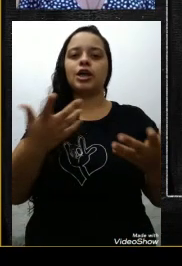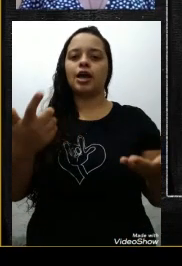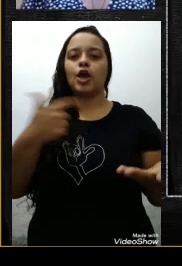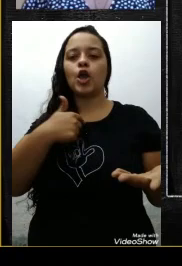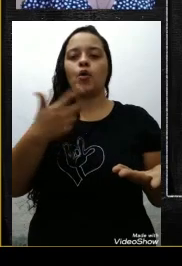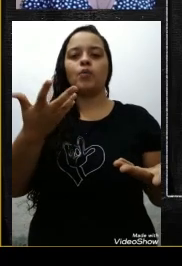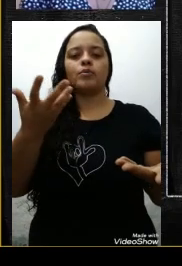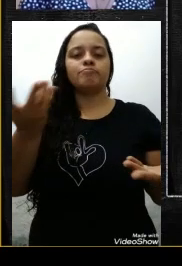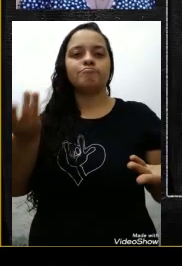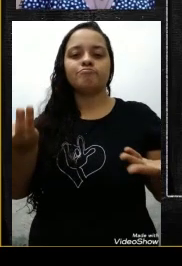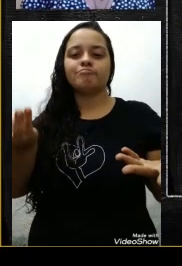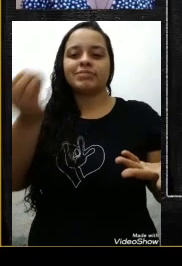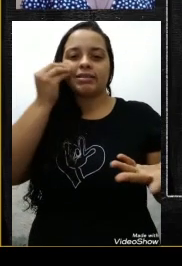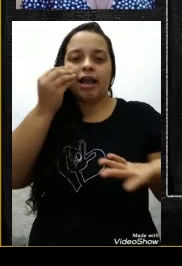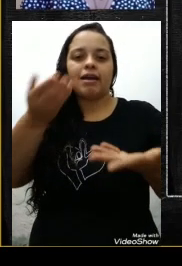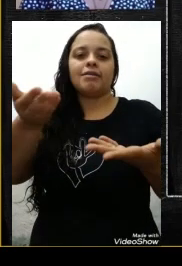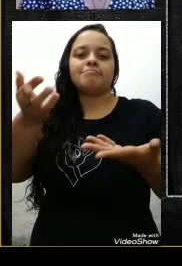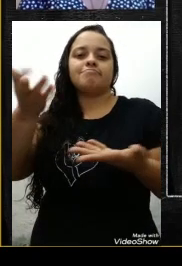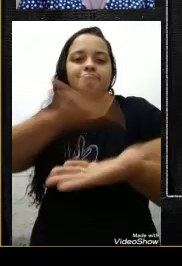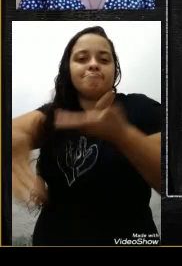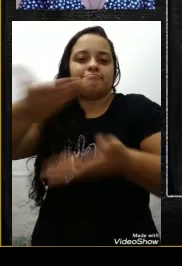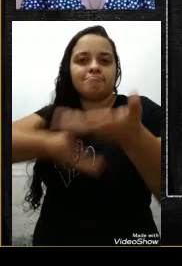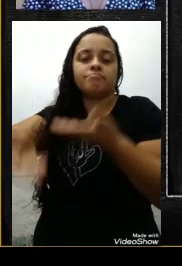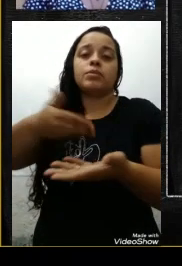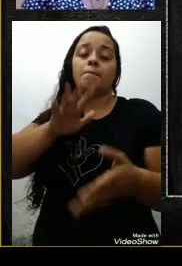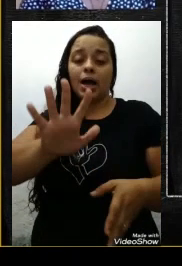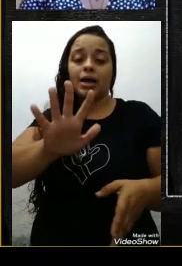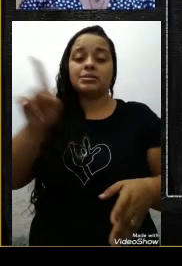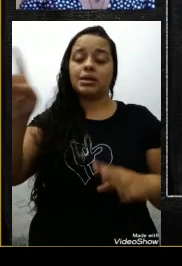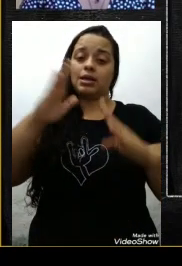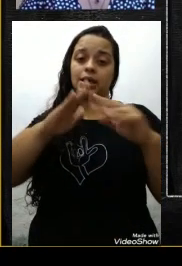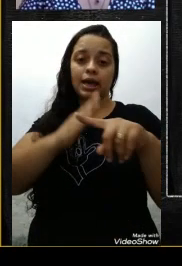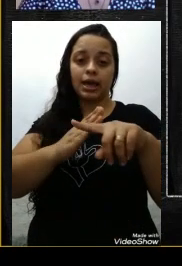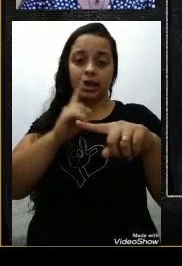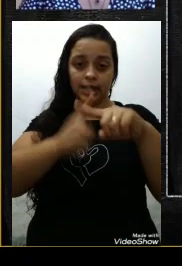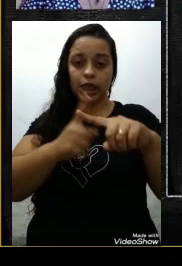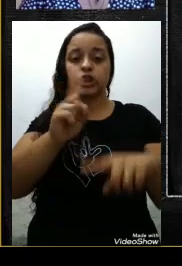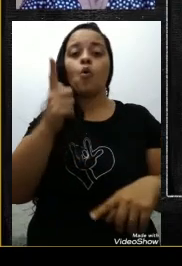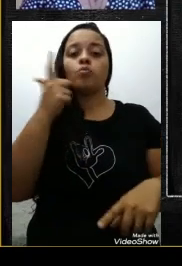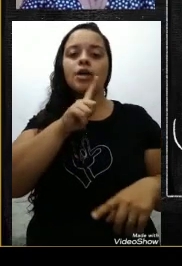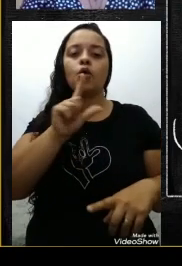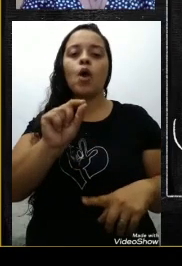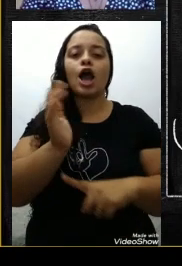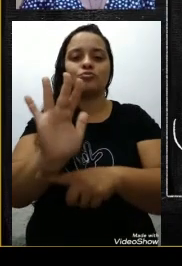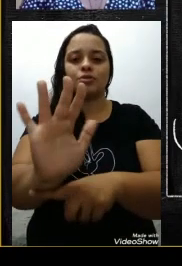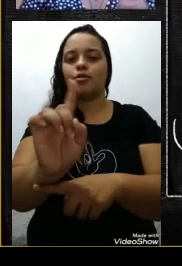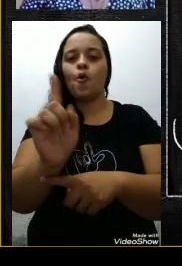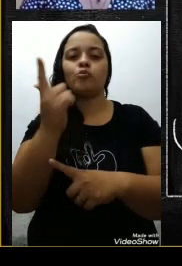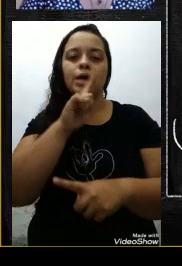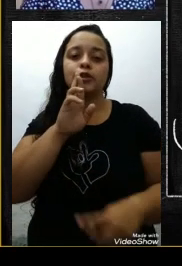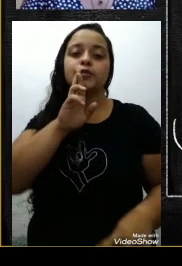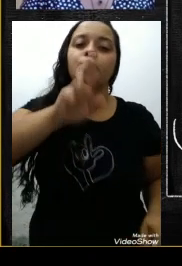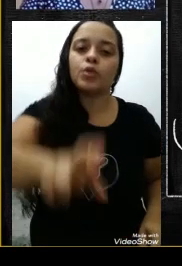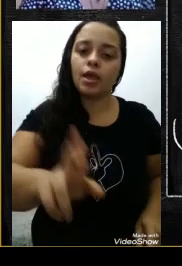o povo da Europa medieval. Mas a igreja não consegue fornecer as respostas. A